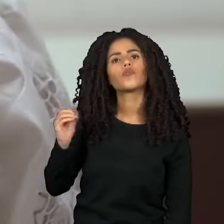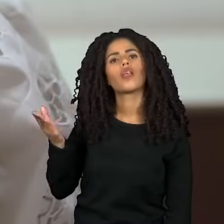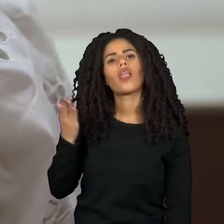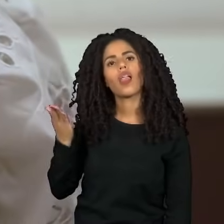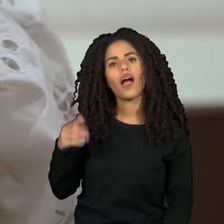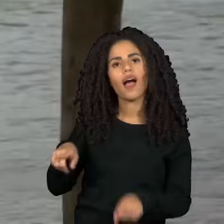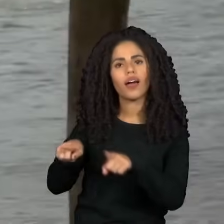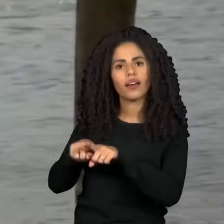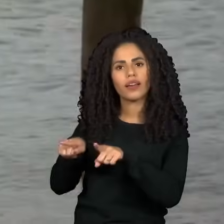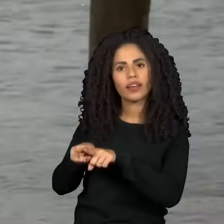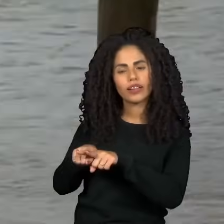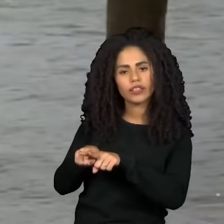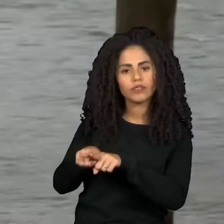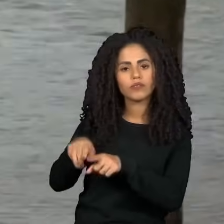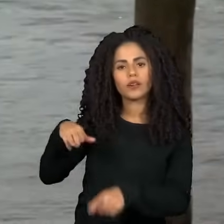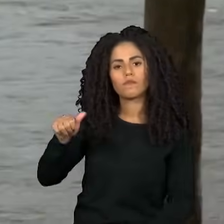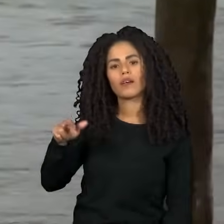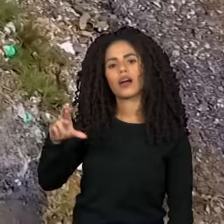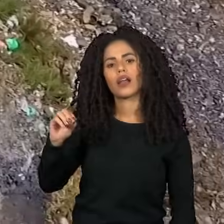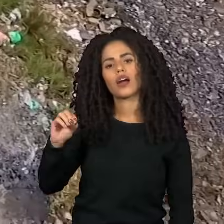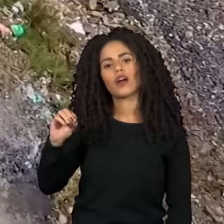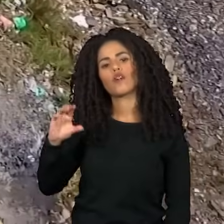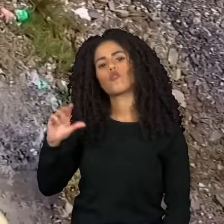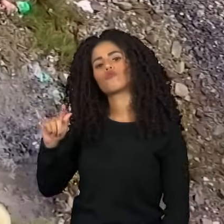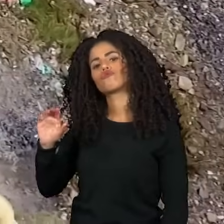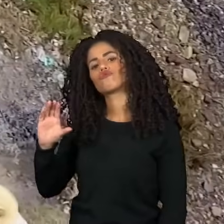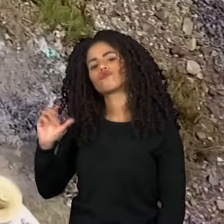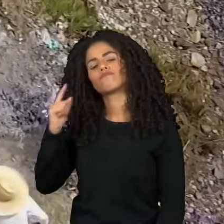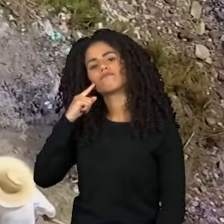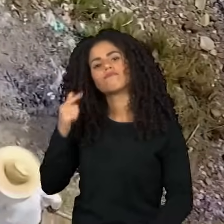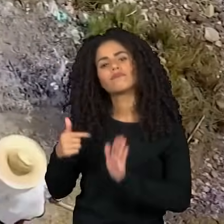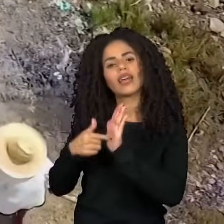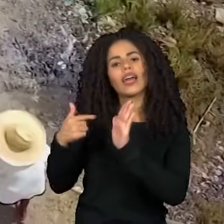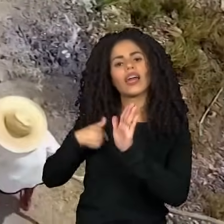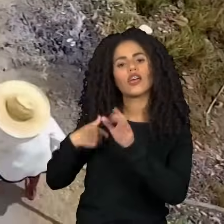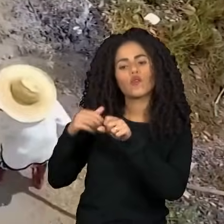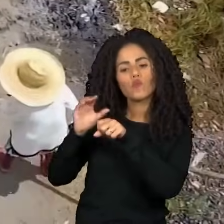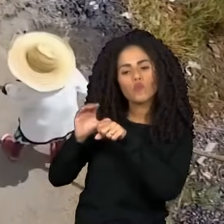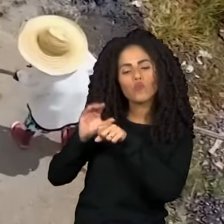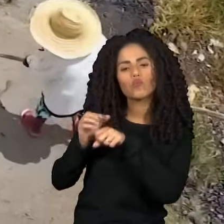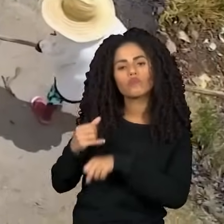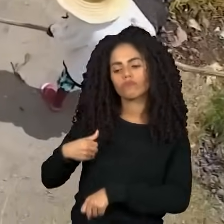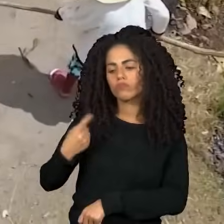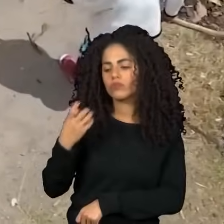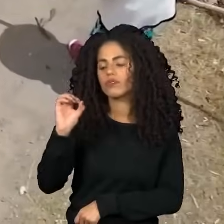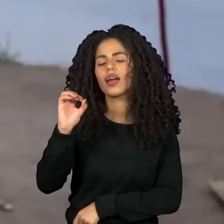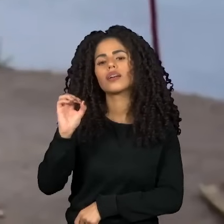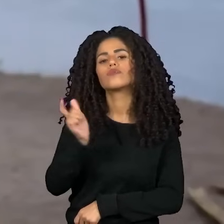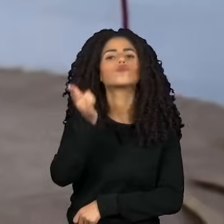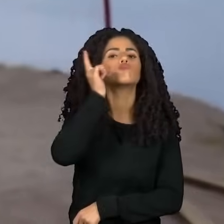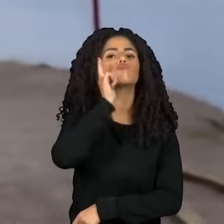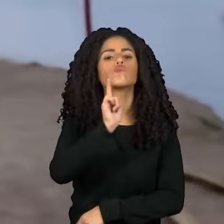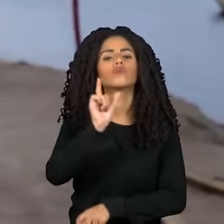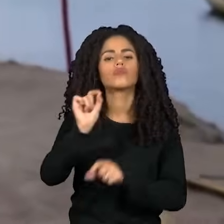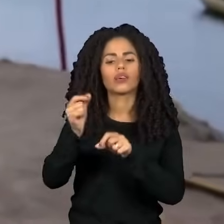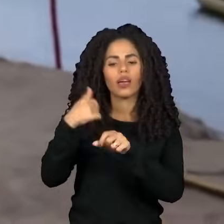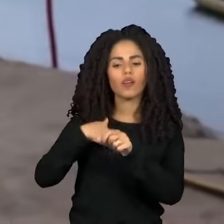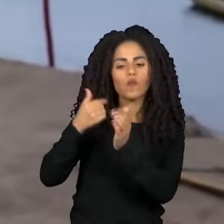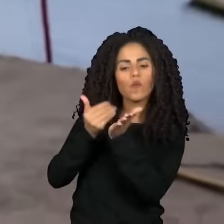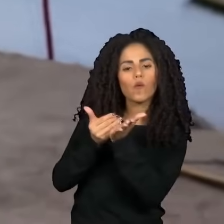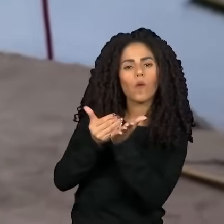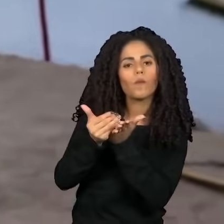distrito de Maragogipe. Meu filho com 10 anos de idade, quando